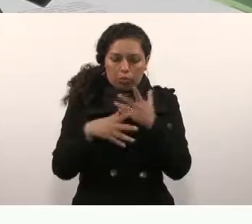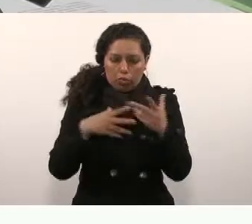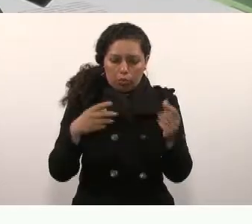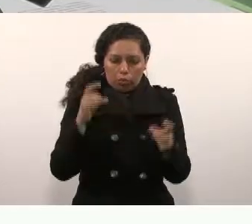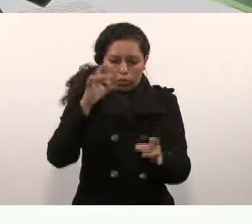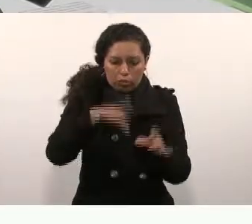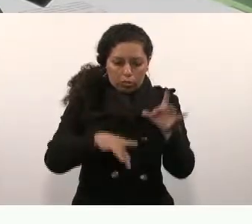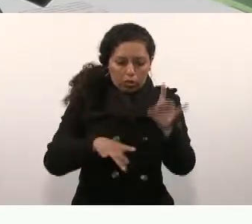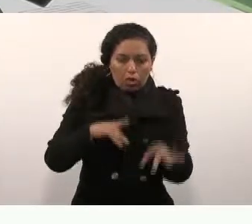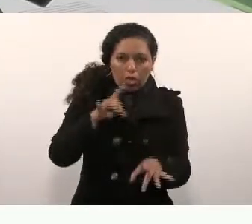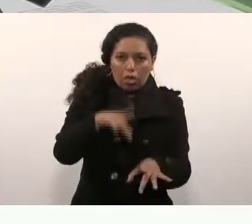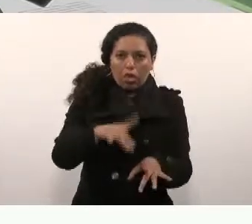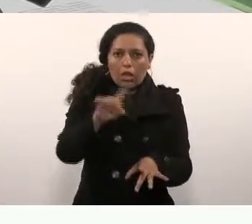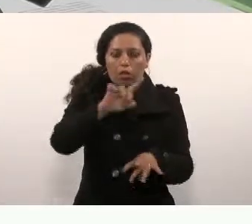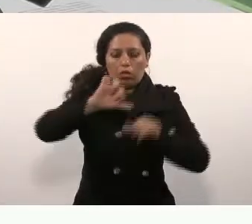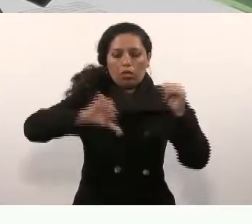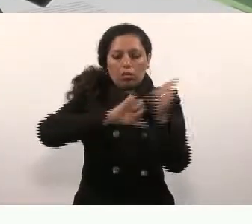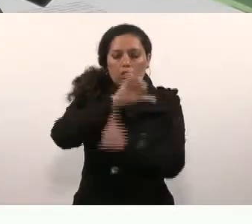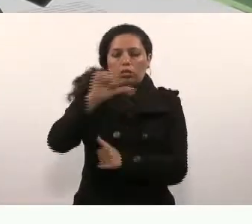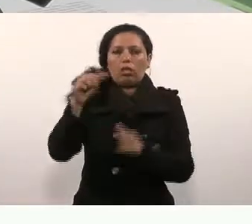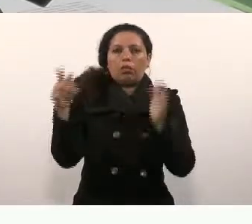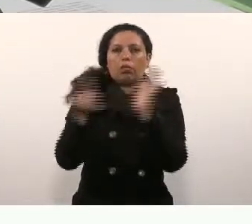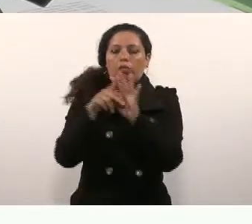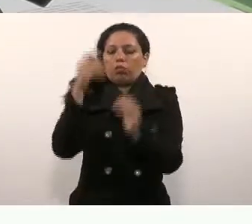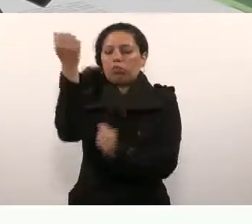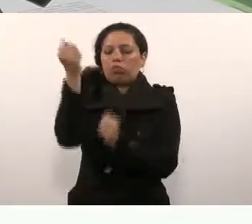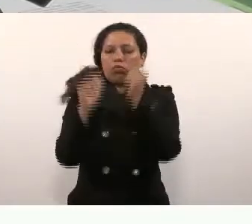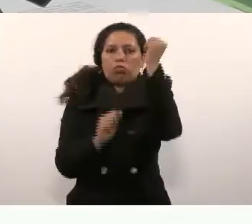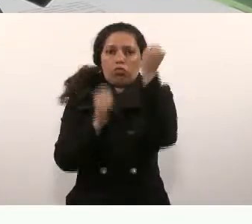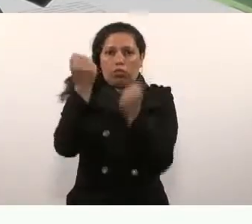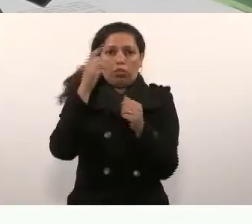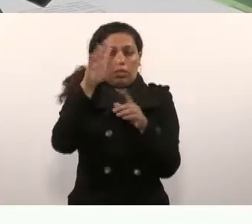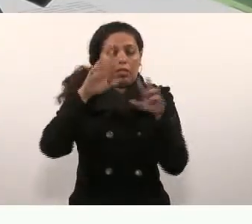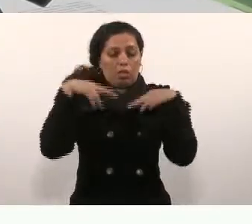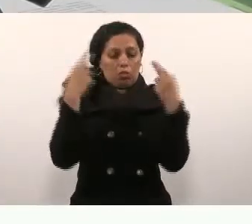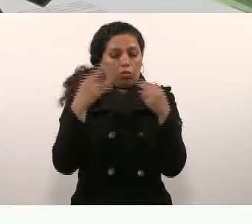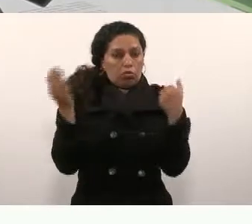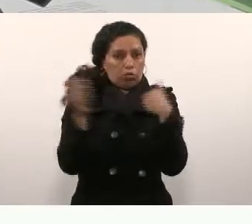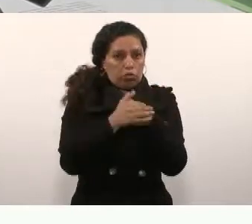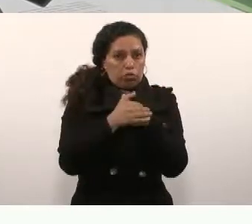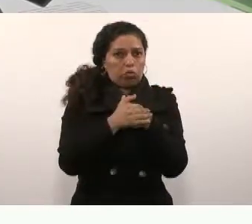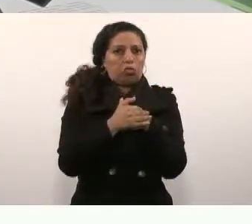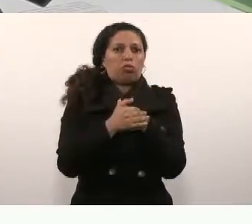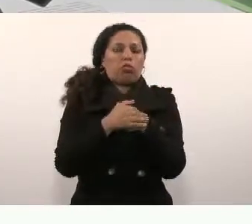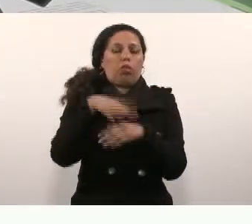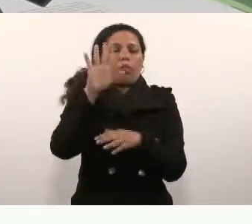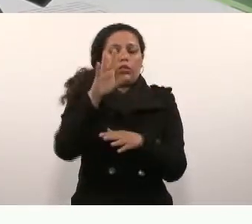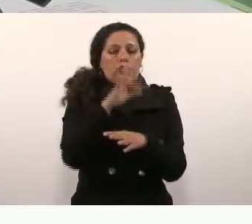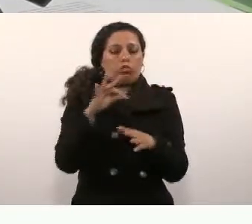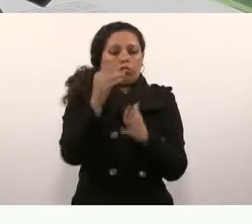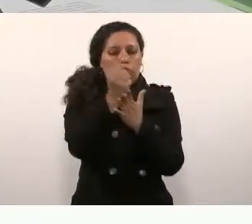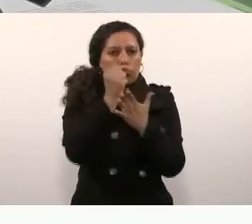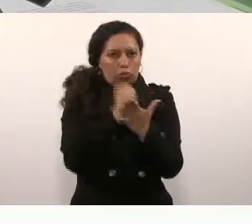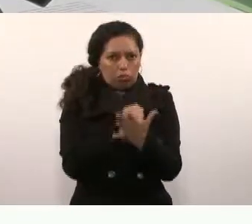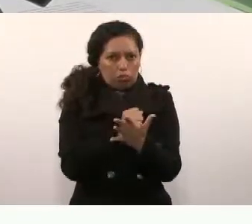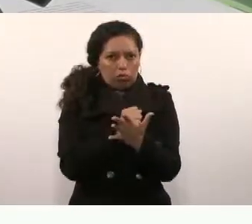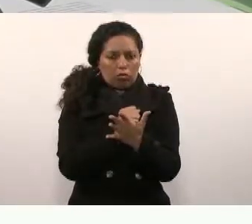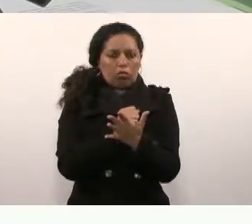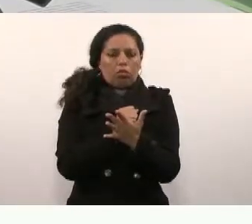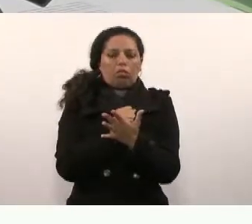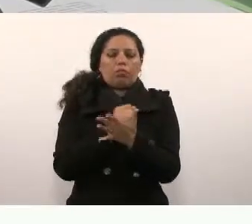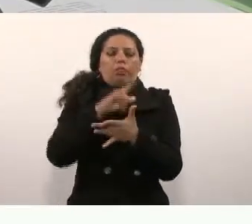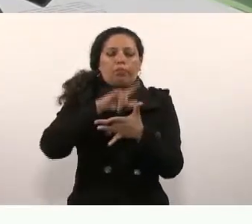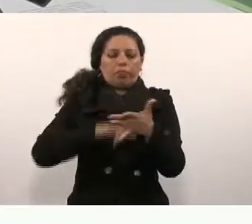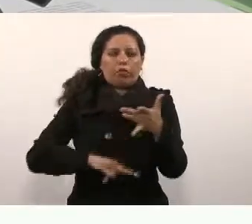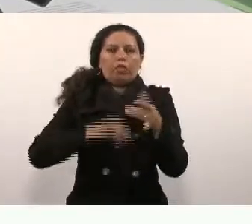foi feito numa sessão a portas fechadas. Tudo isso está protocolado e tramitando em